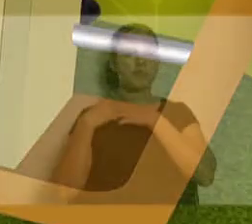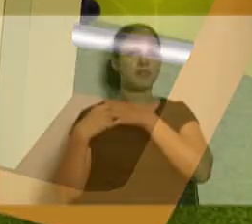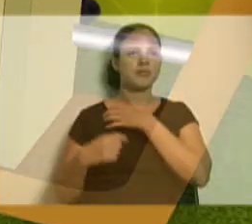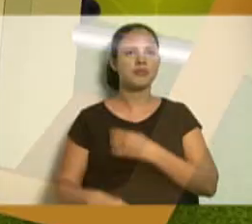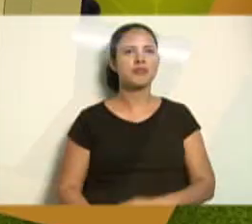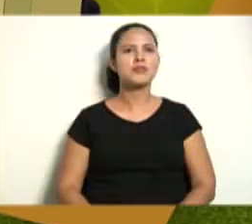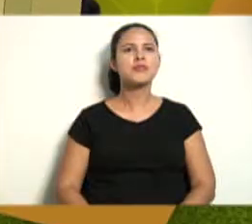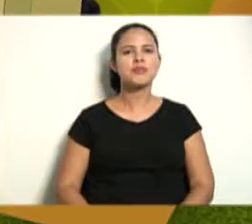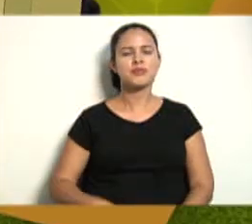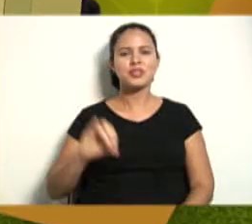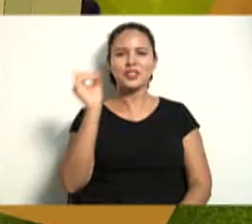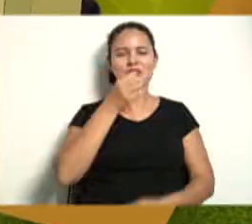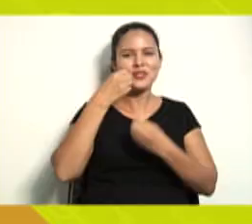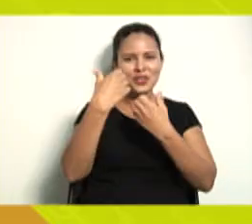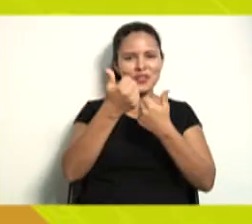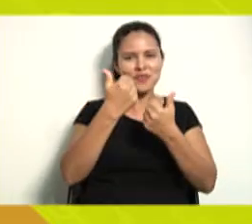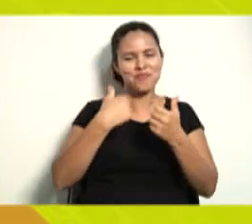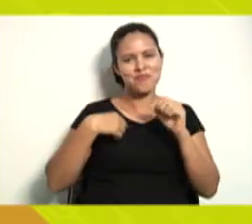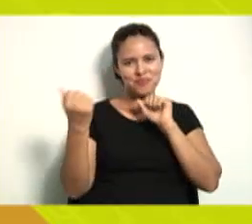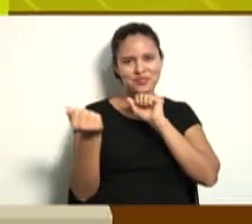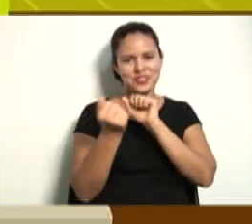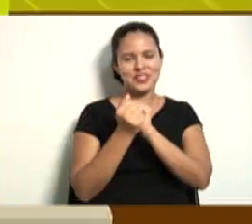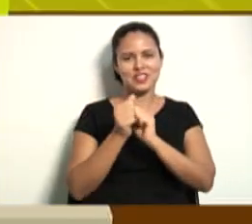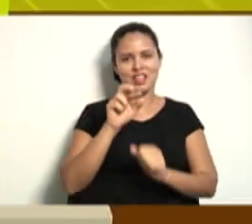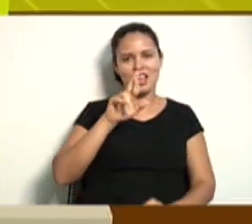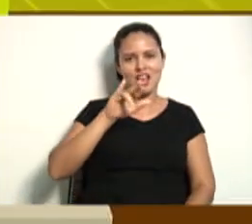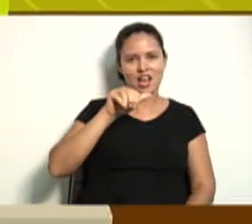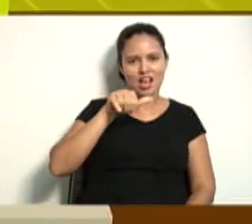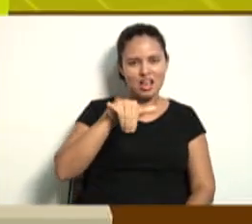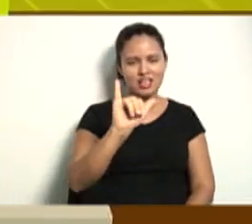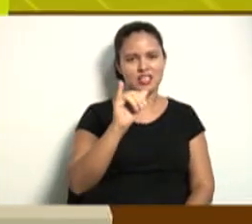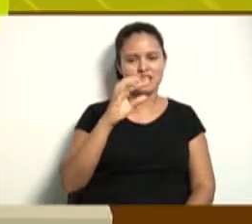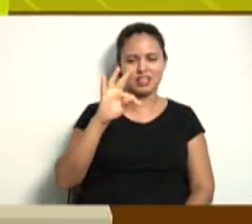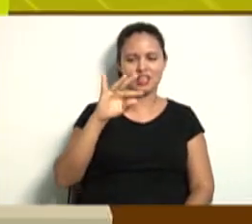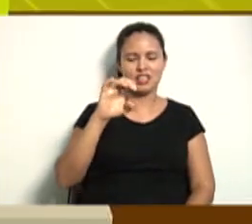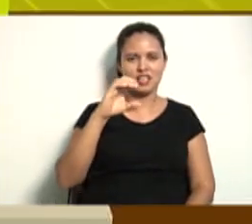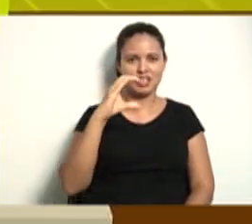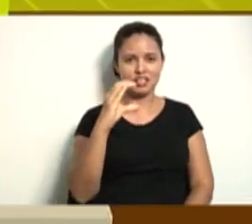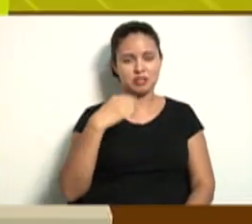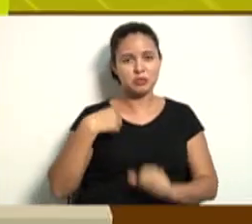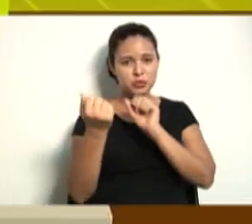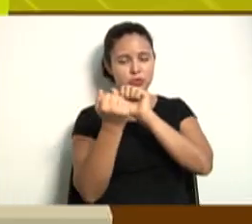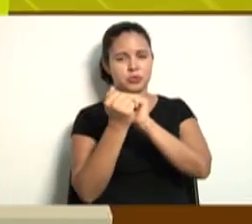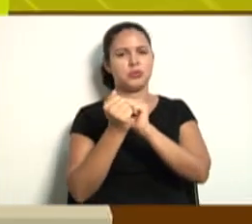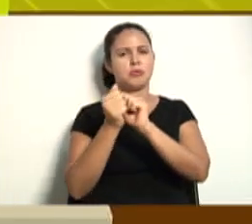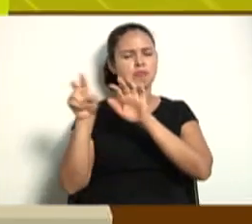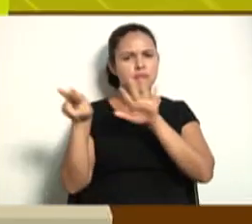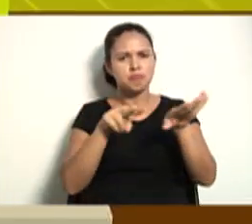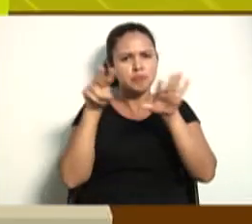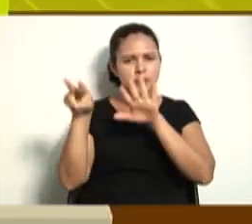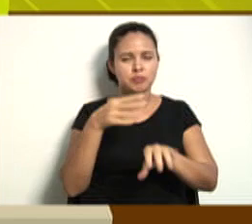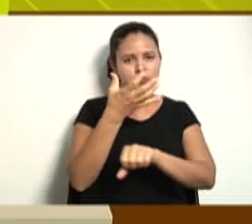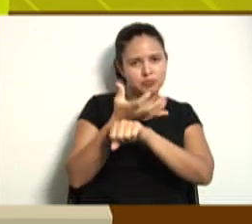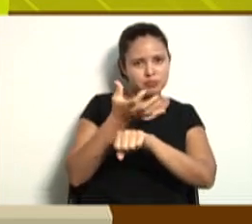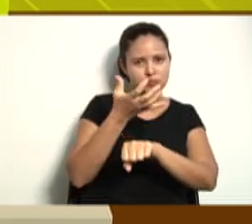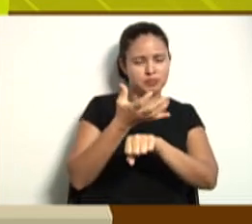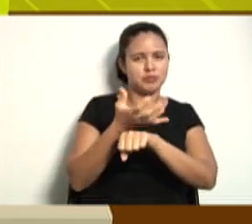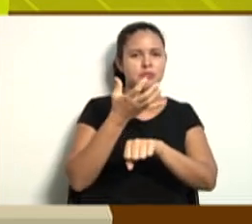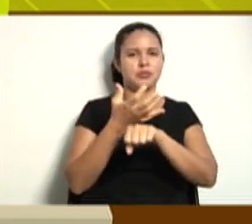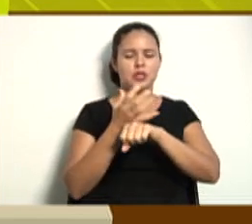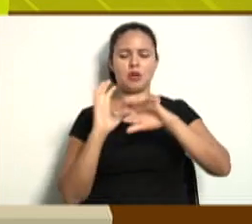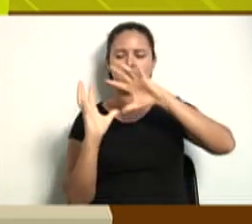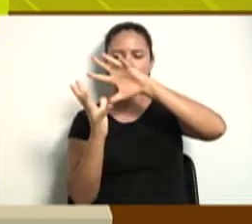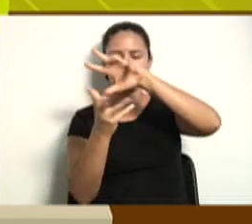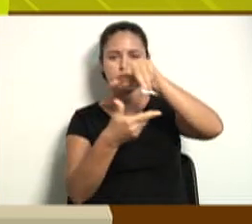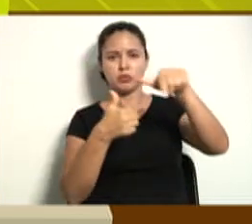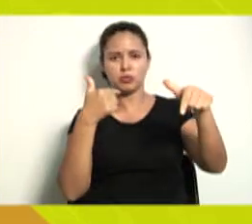Olá, Oi, nós somos a dupla Rai. e Tech, e estaremos com vocês nas próximas aulas da disciplina de Fundamentos do